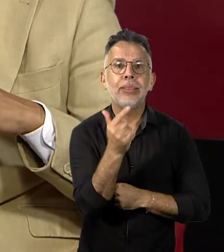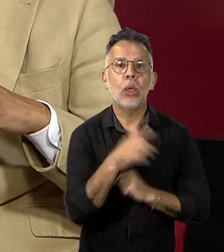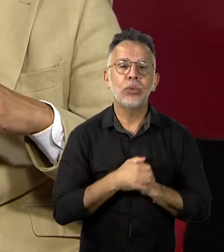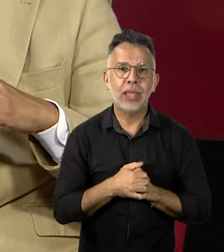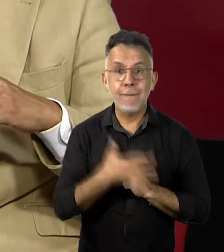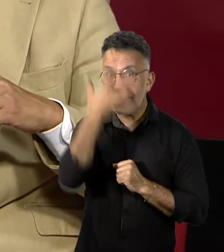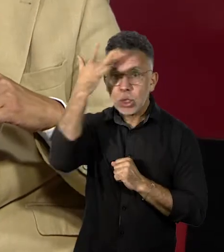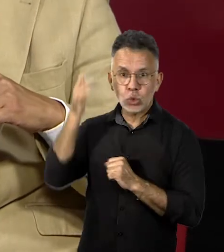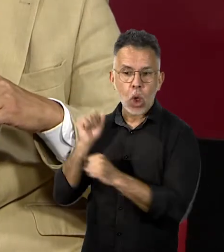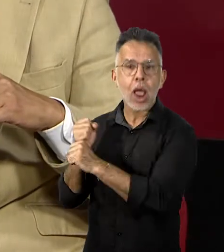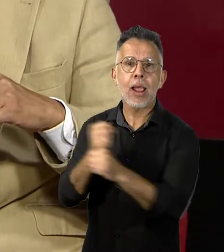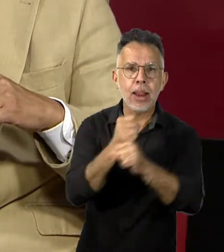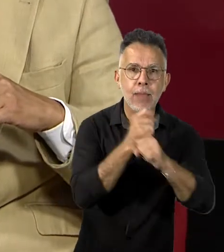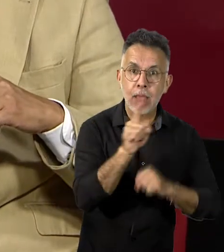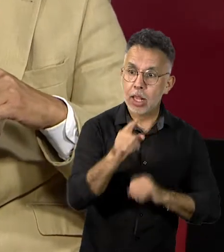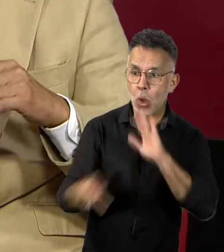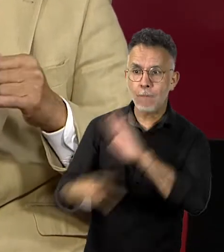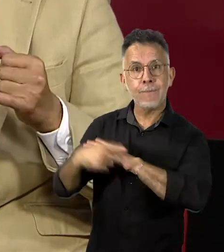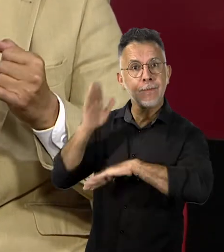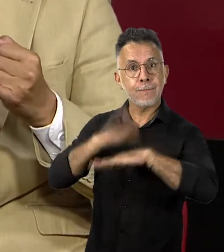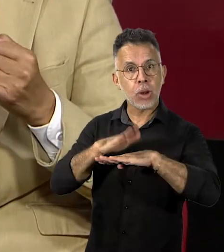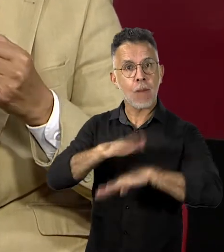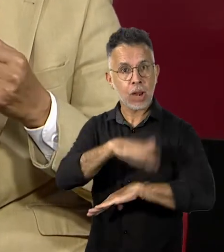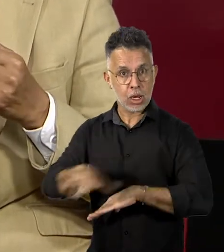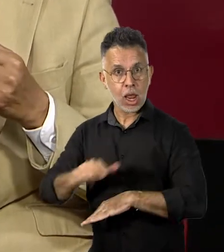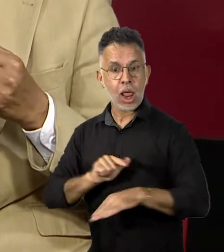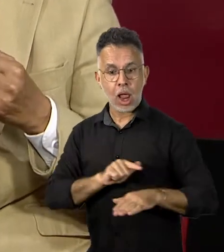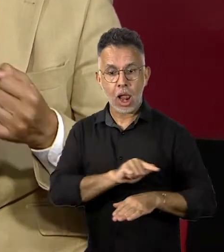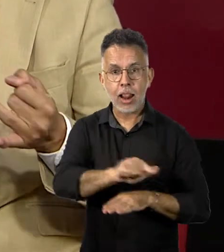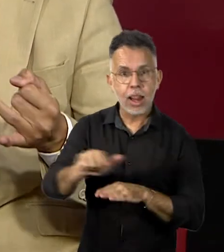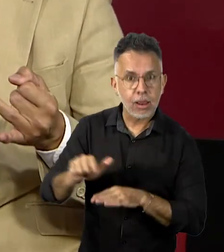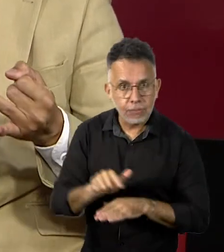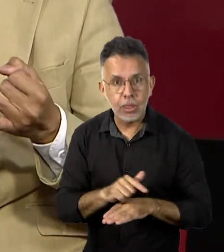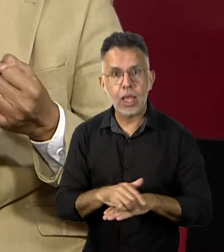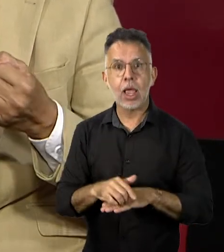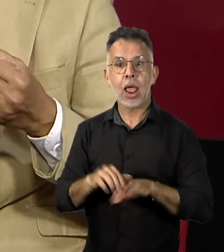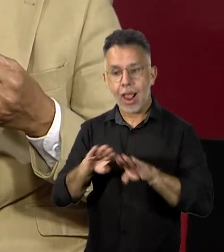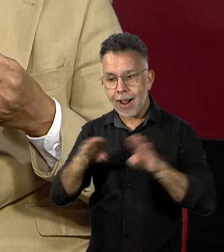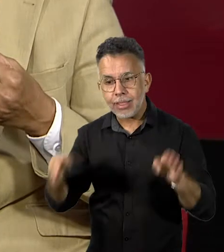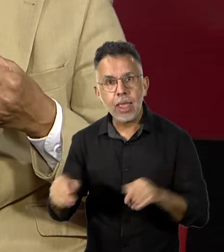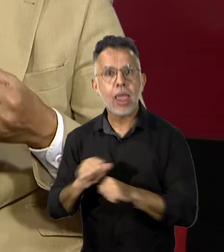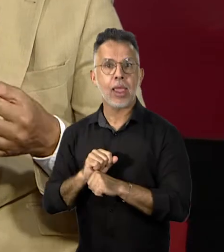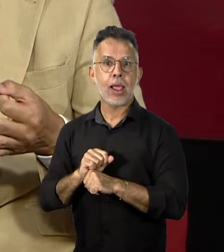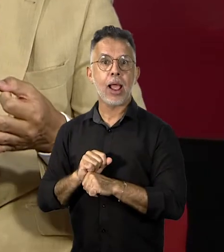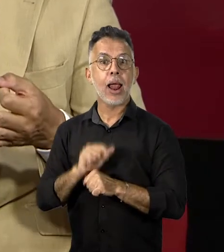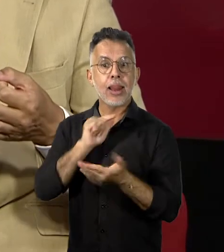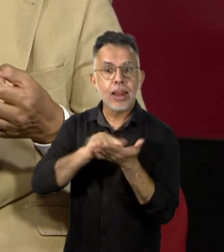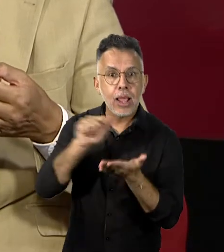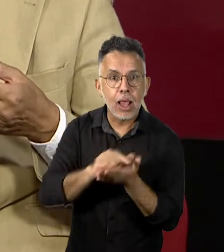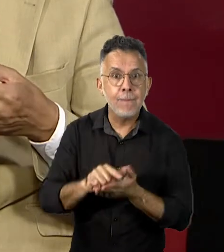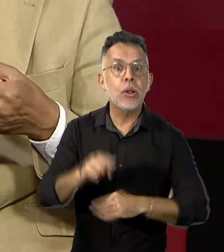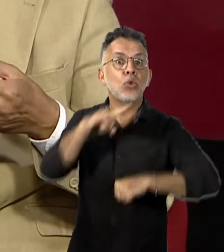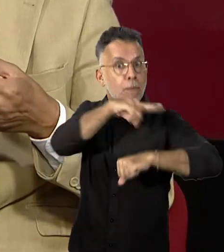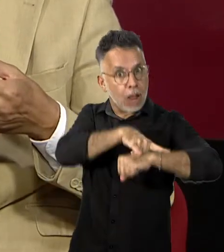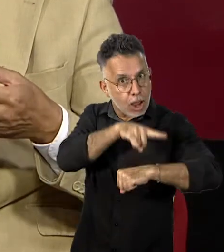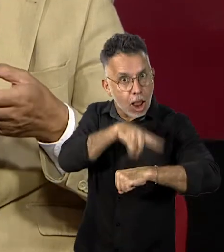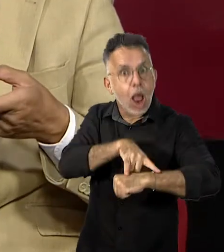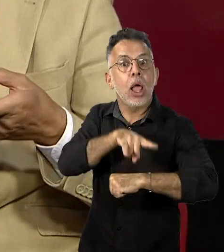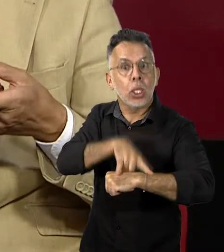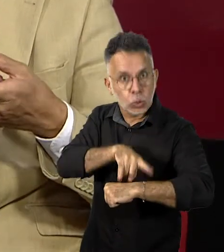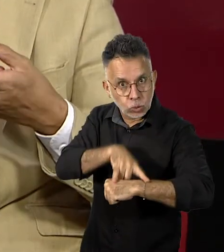têm pessoal de limpeza? São eles que limpam o chão, limpam as carteiras, limpam os